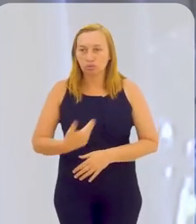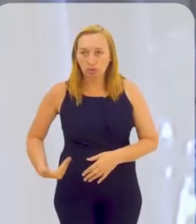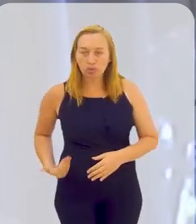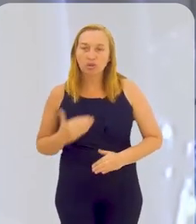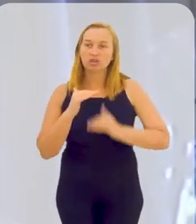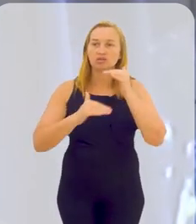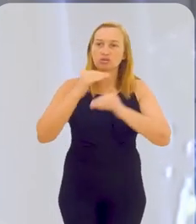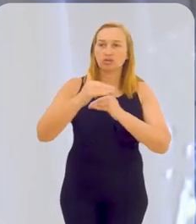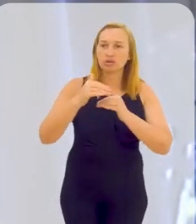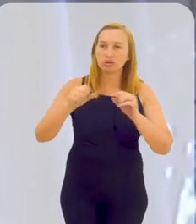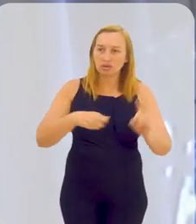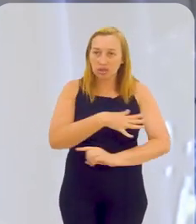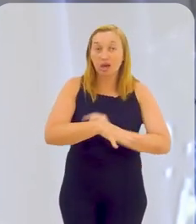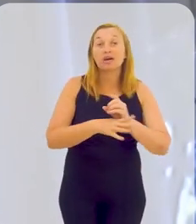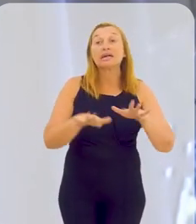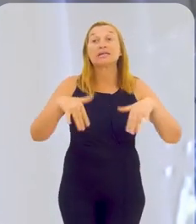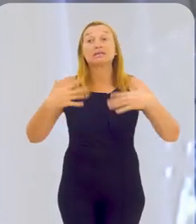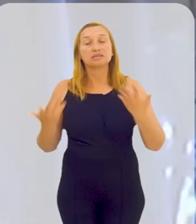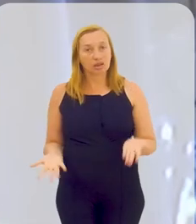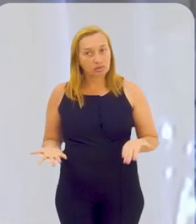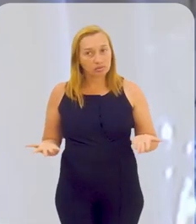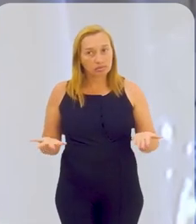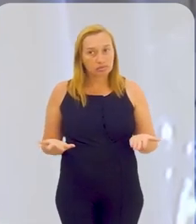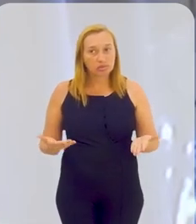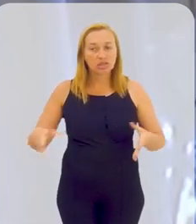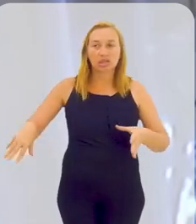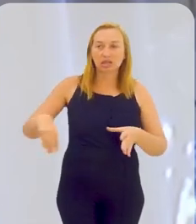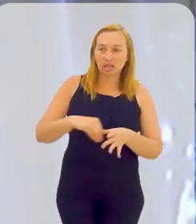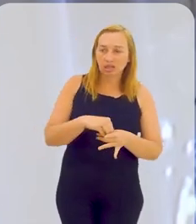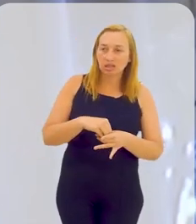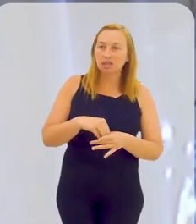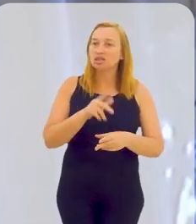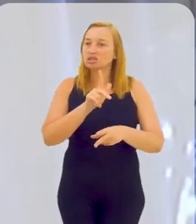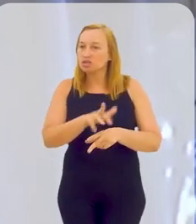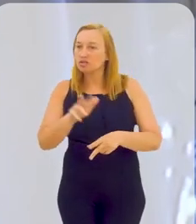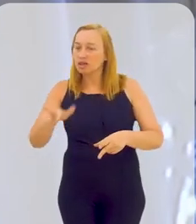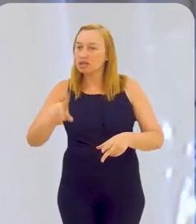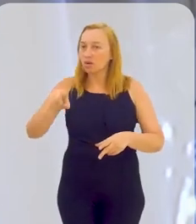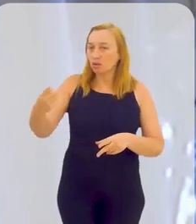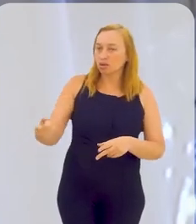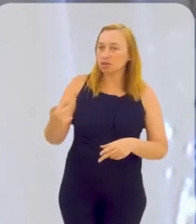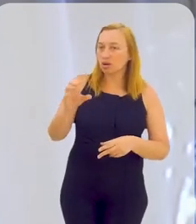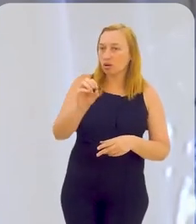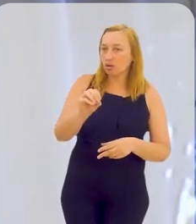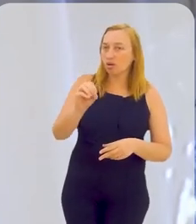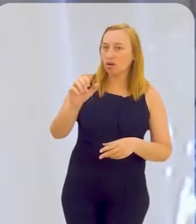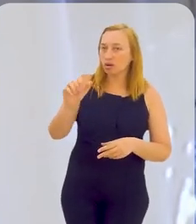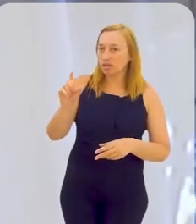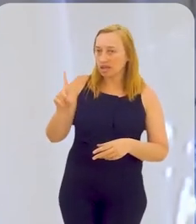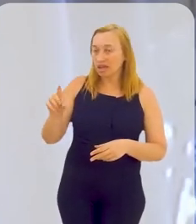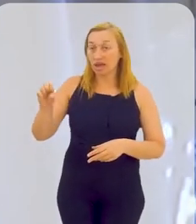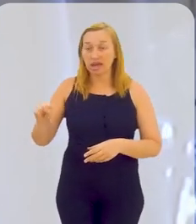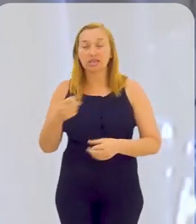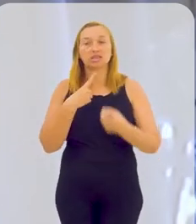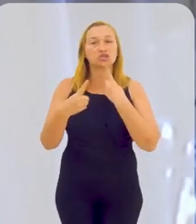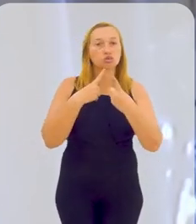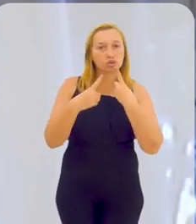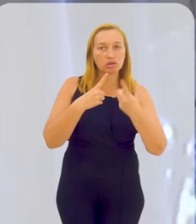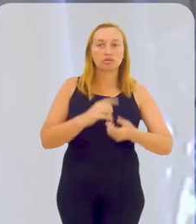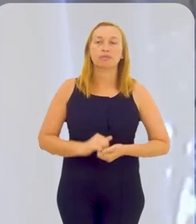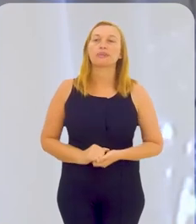pública e desenvolvimento social. Então, ele entra em diversos outros ODSs nessas discussões,